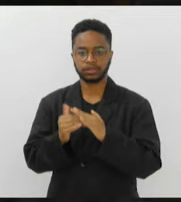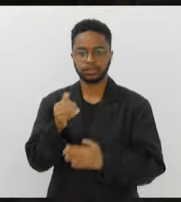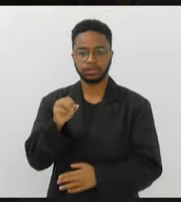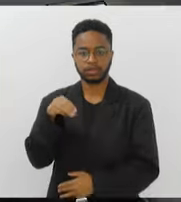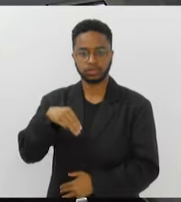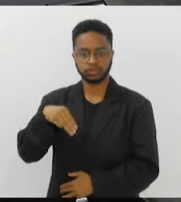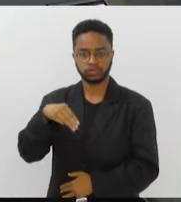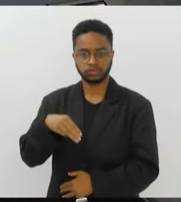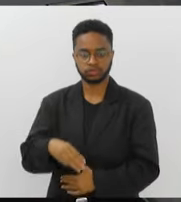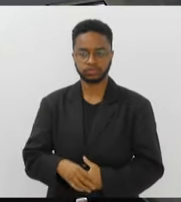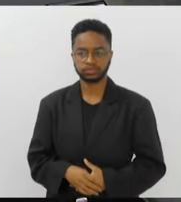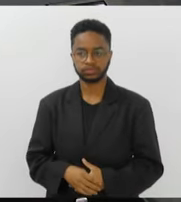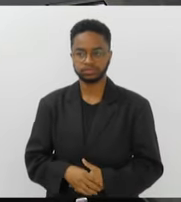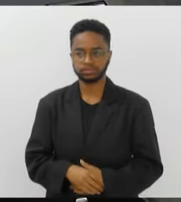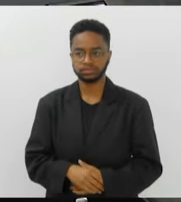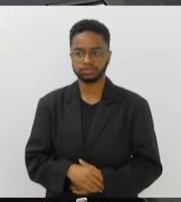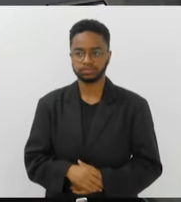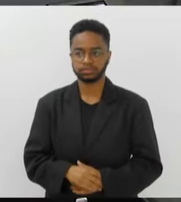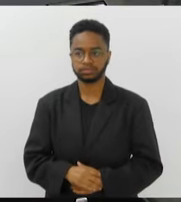minutos.